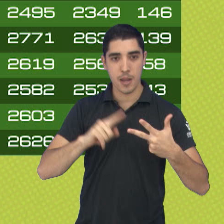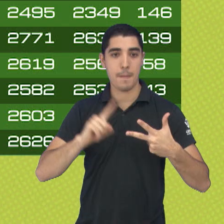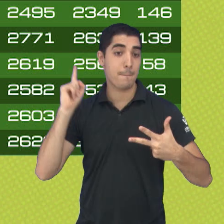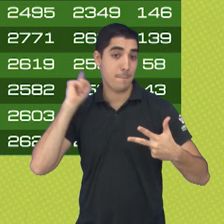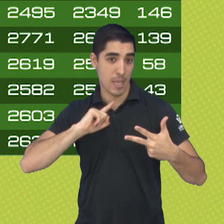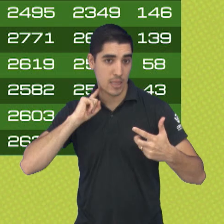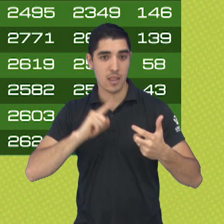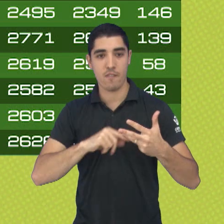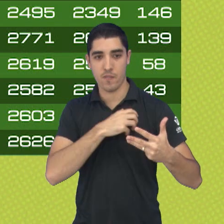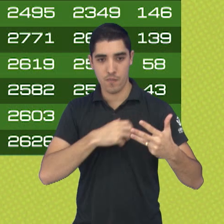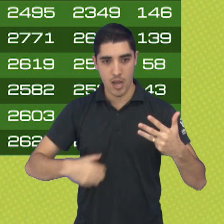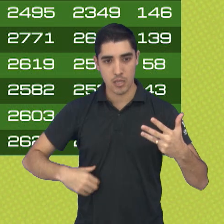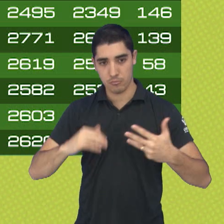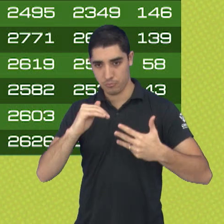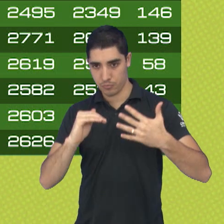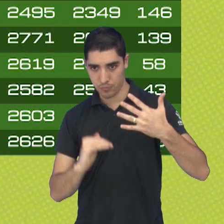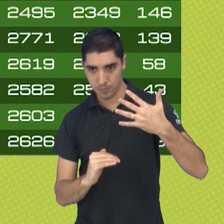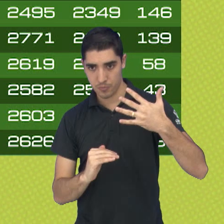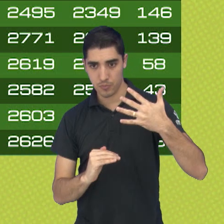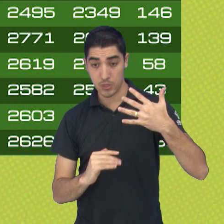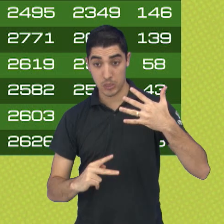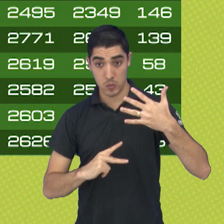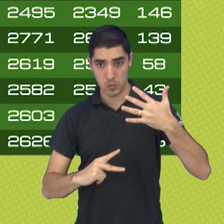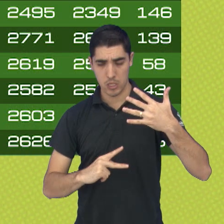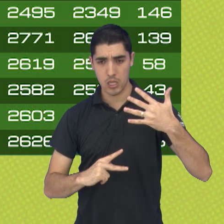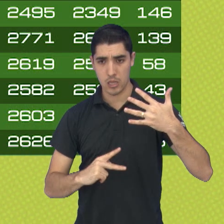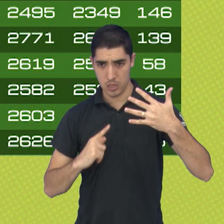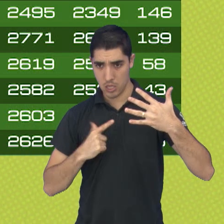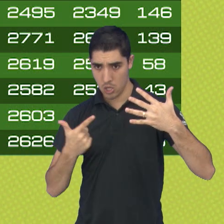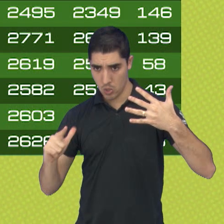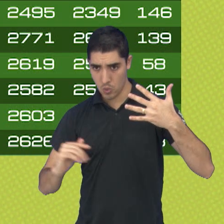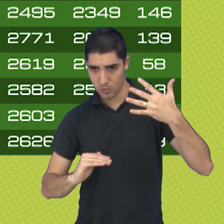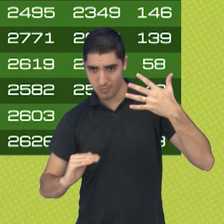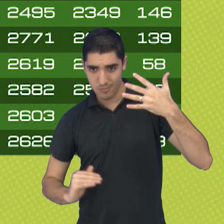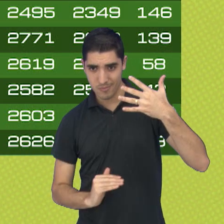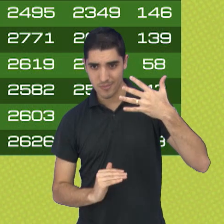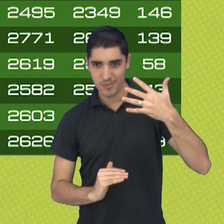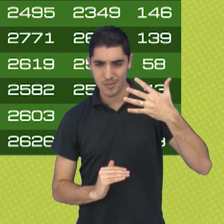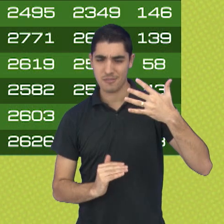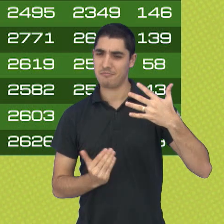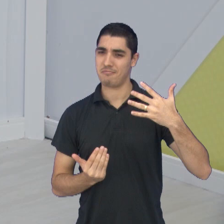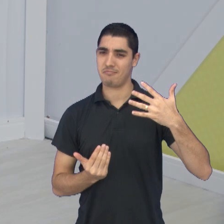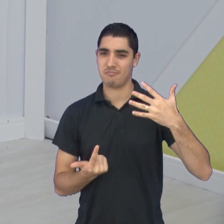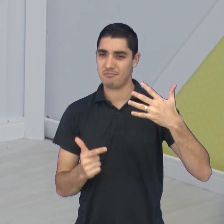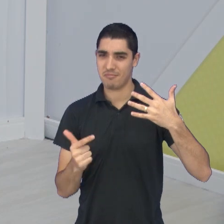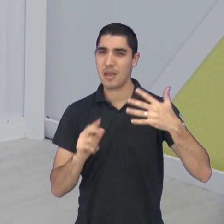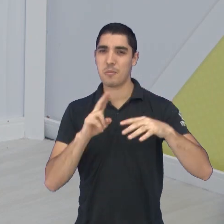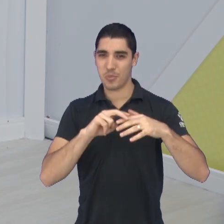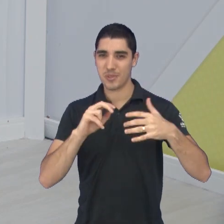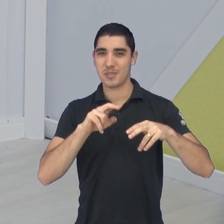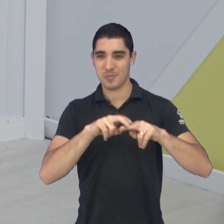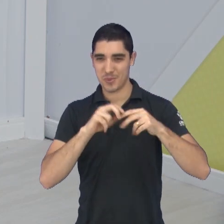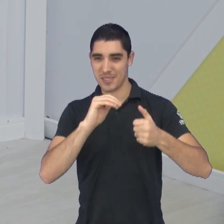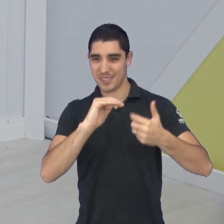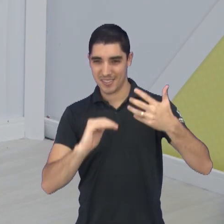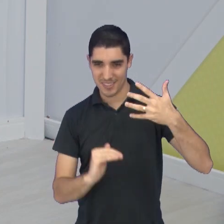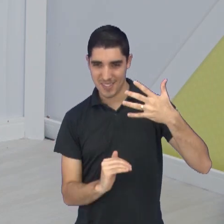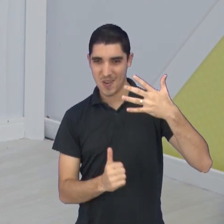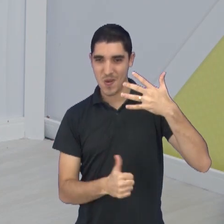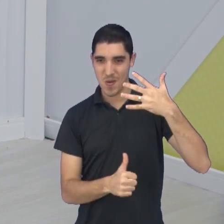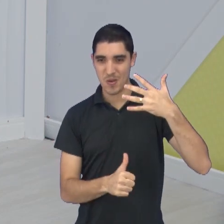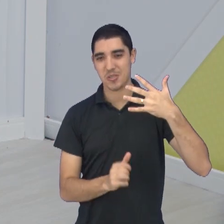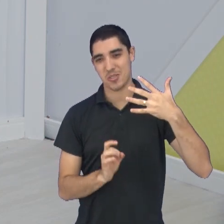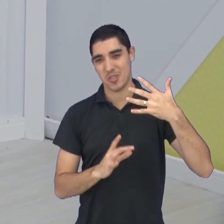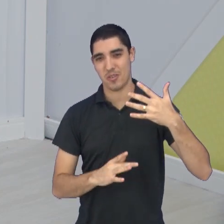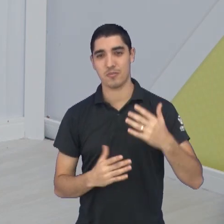segunda parte da tabela ou não? Só tem essa primeira? Que beleza, por isso que eu entendi que apareceu o 11º ali, o São José